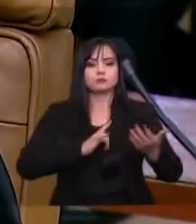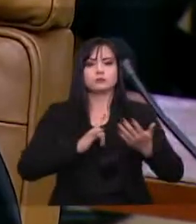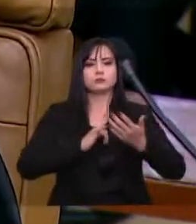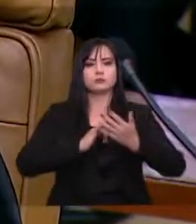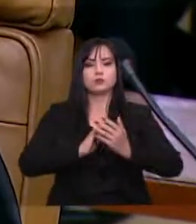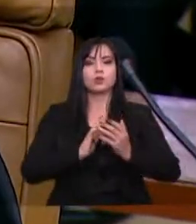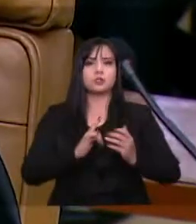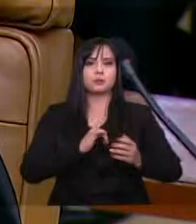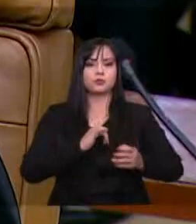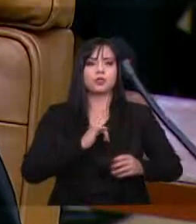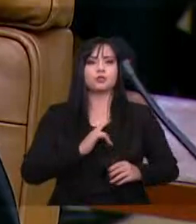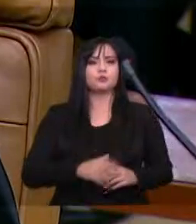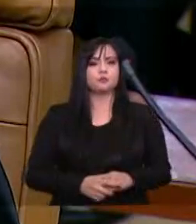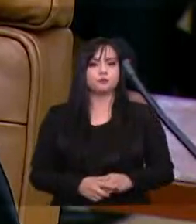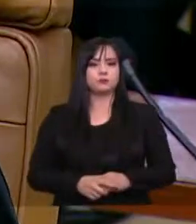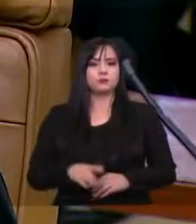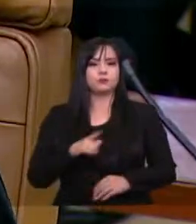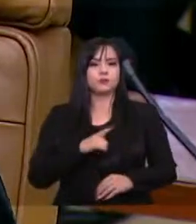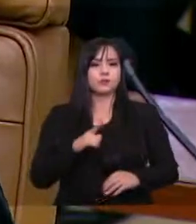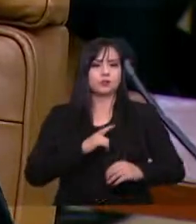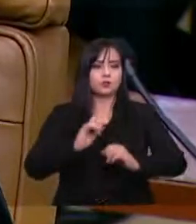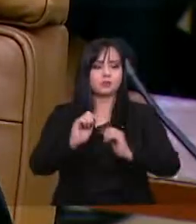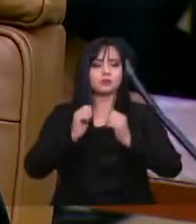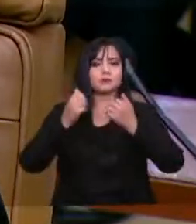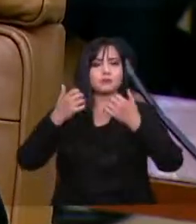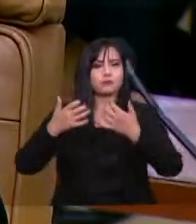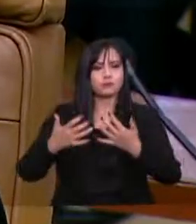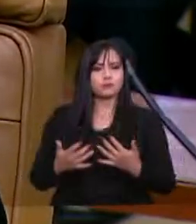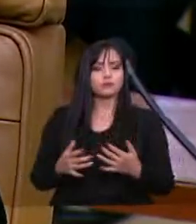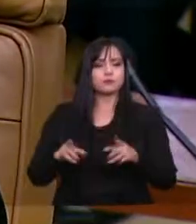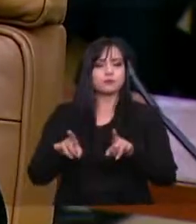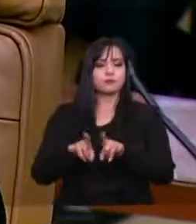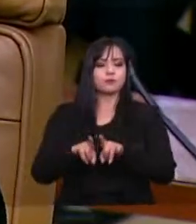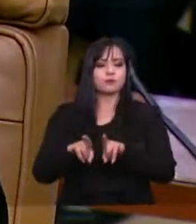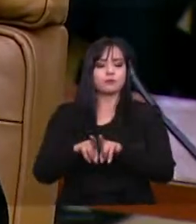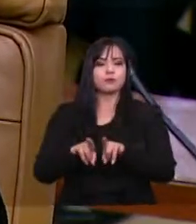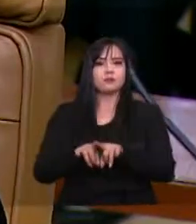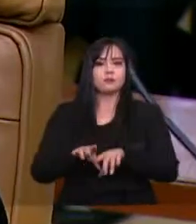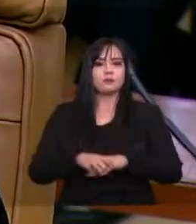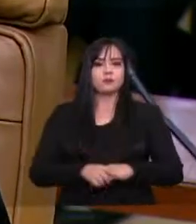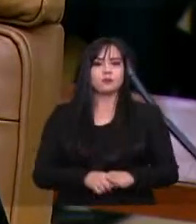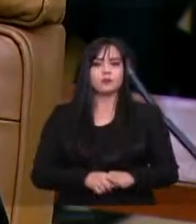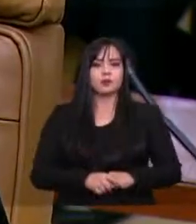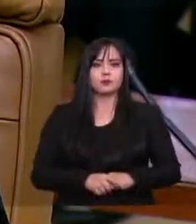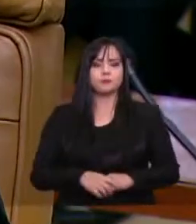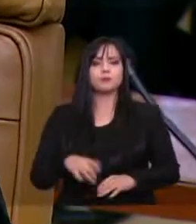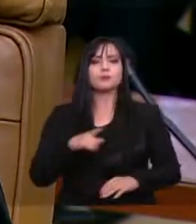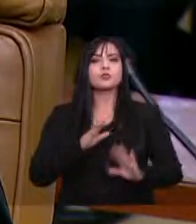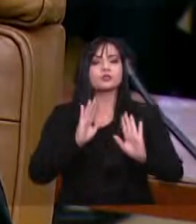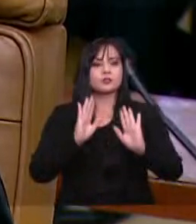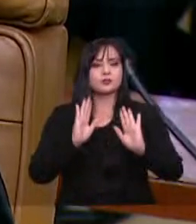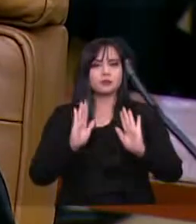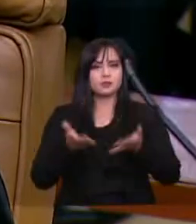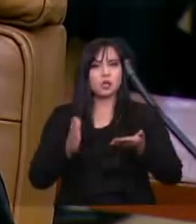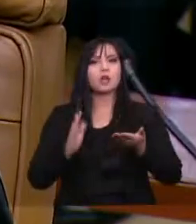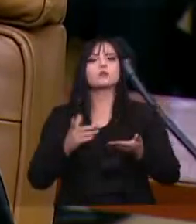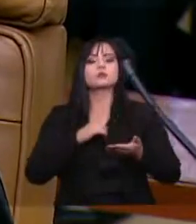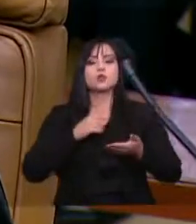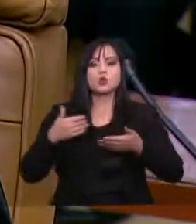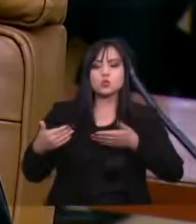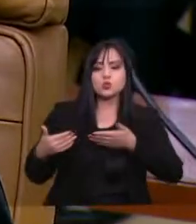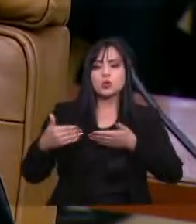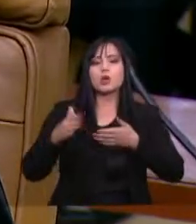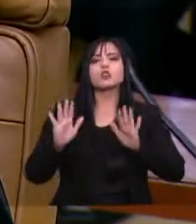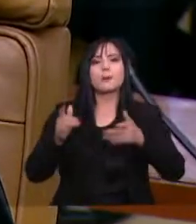a necessidade de observá-las as consequências do delito também revela acentuada a gravidade já que sua conduta foi